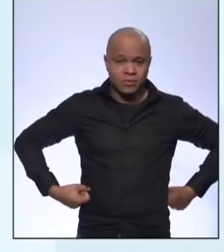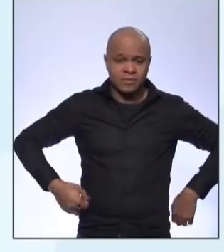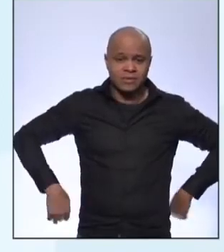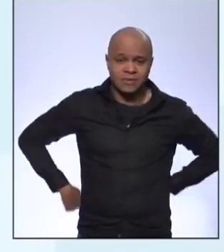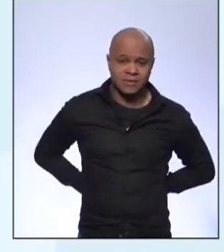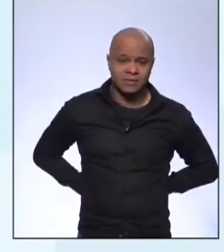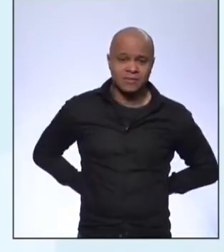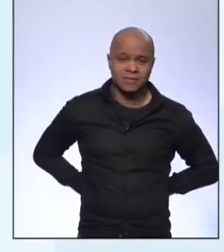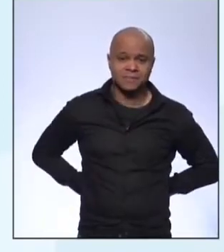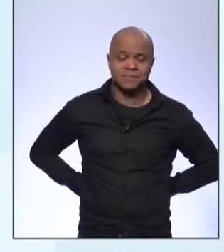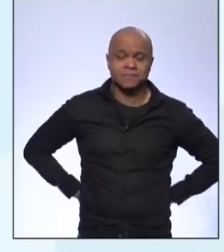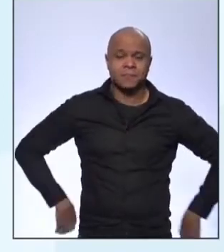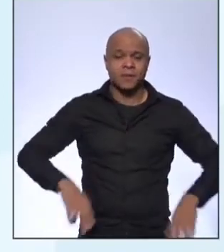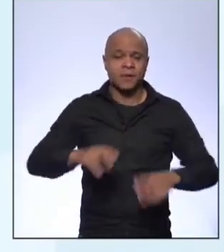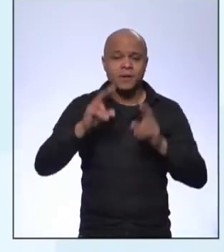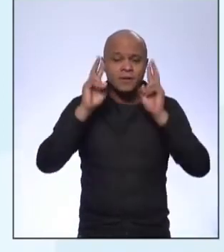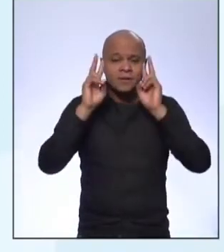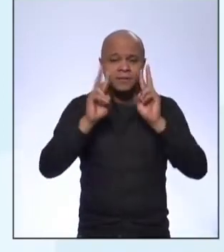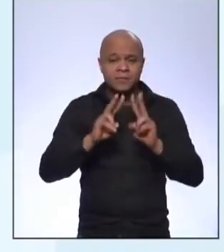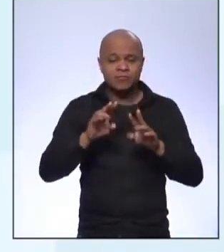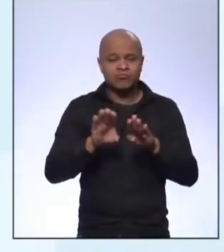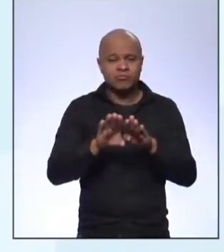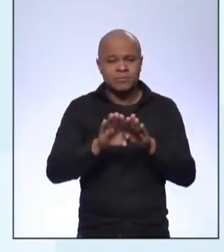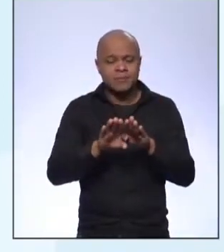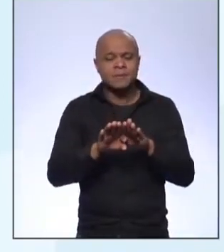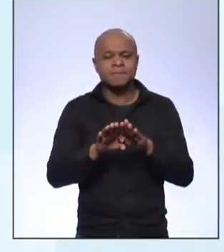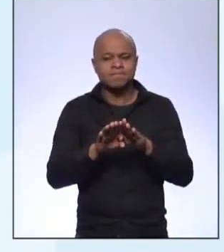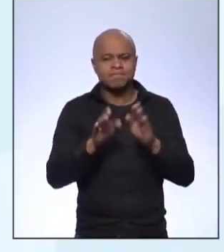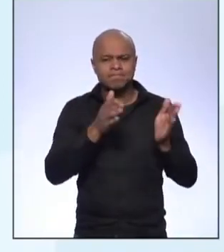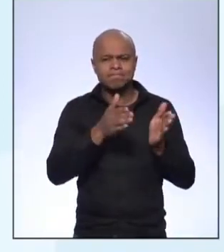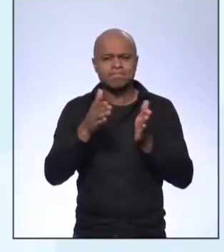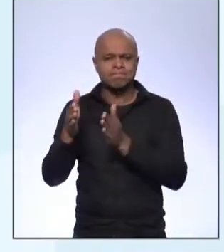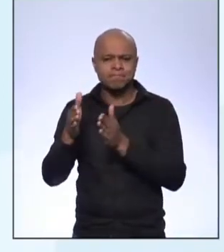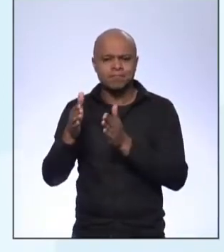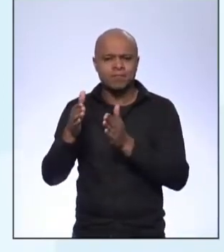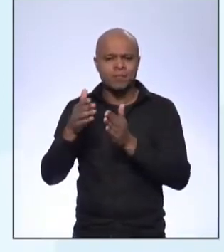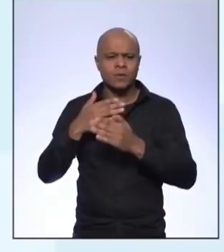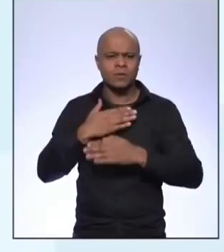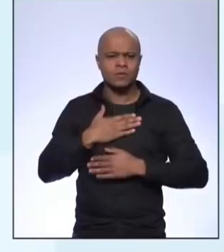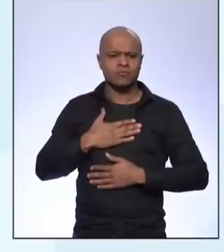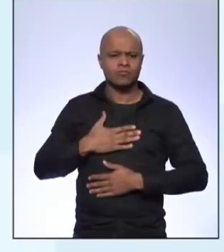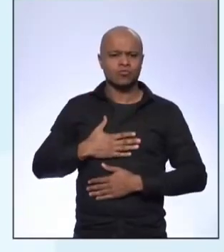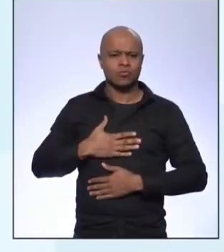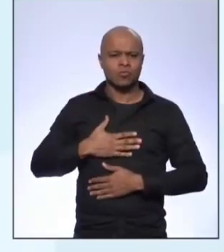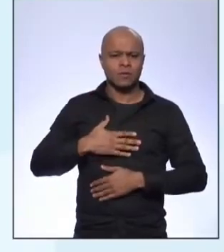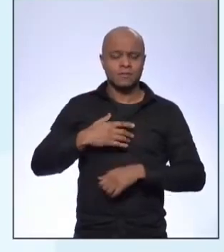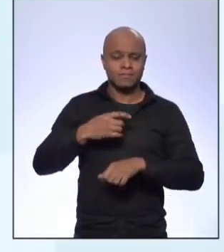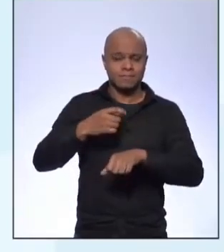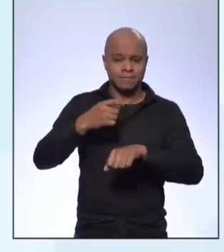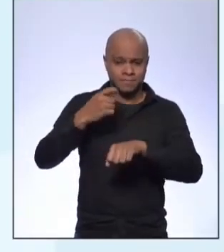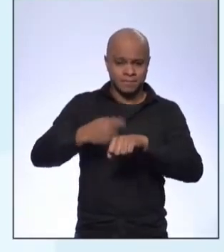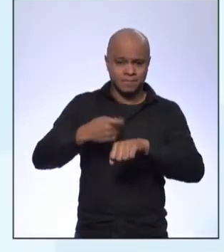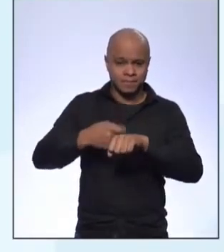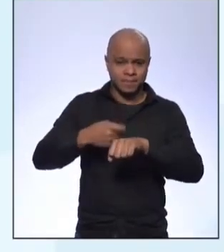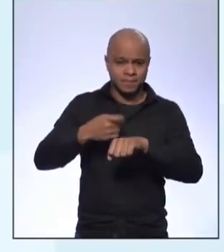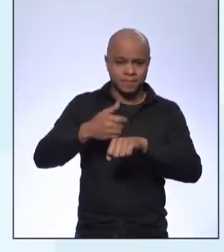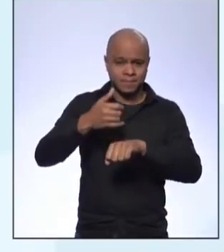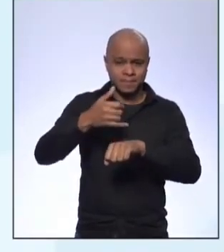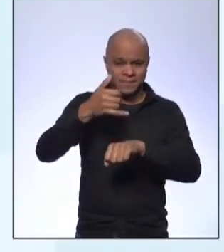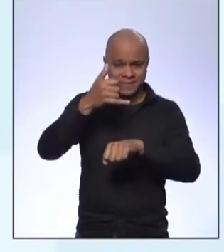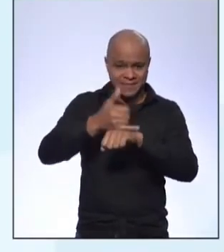né? E me parece que esse da direita, que tem uma roupa aí que está com a armadura de metal, ele